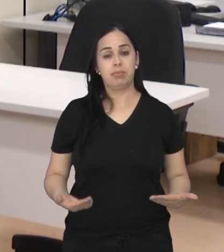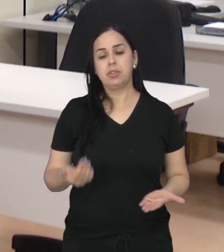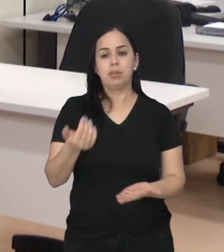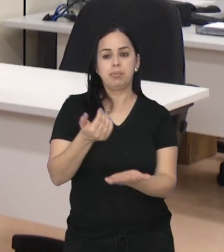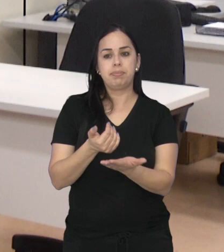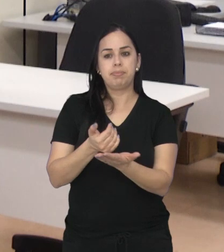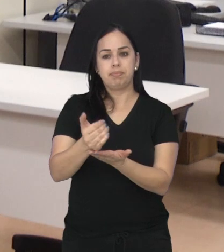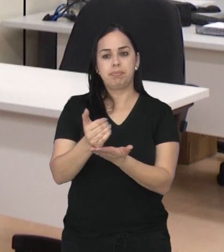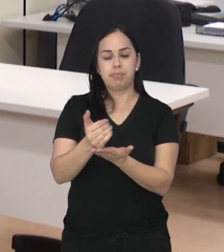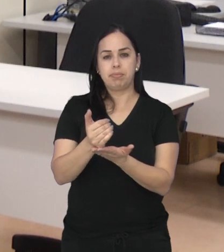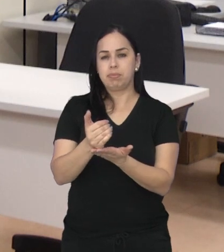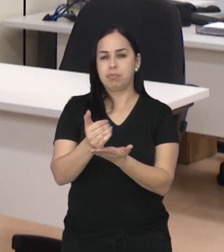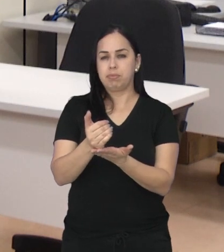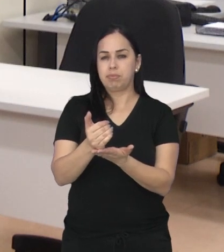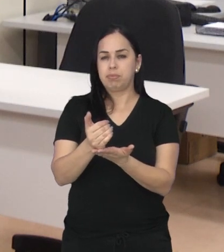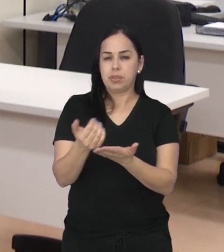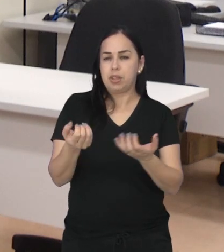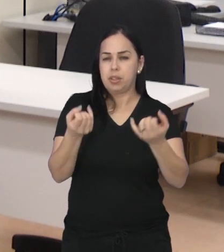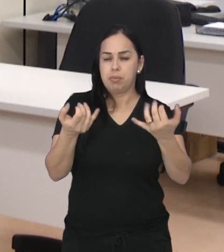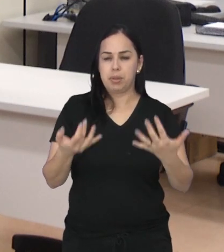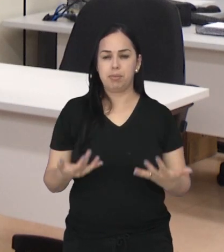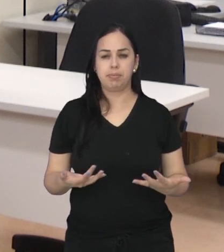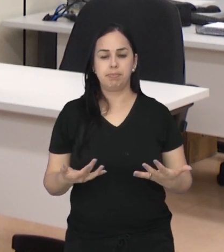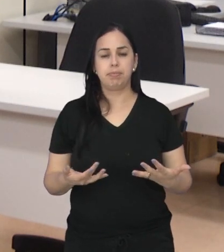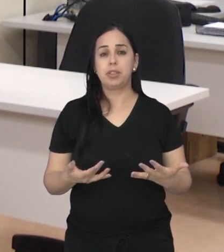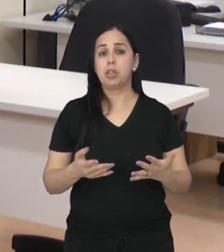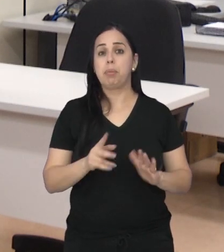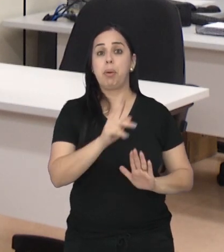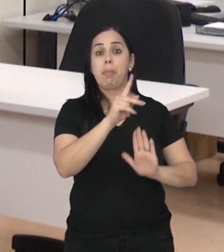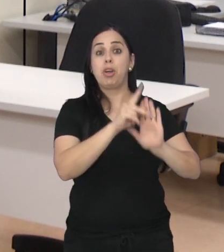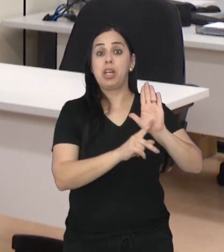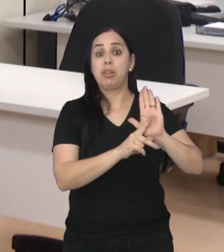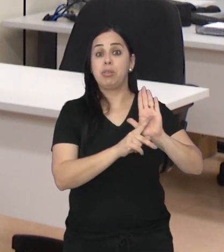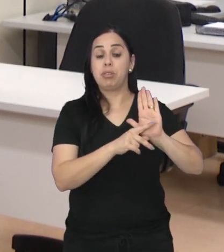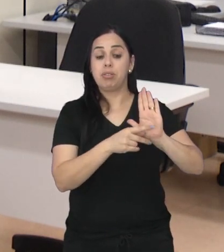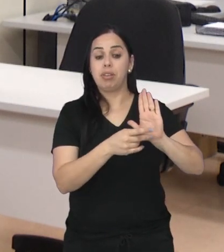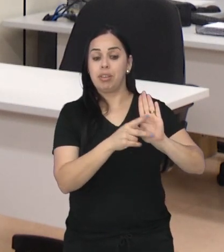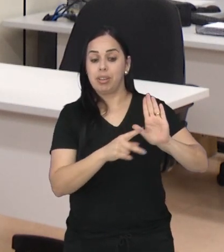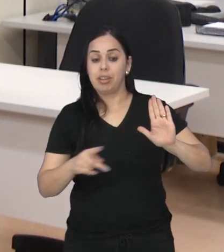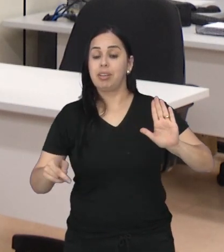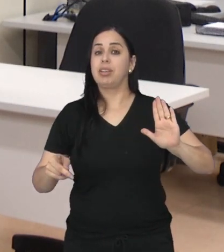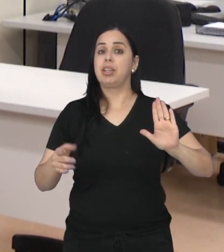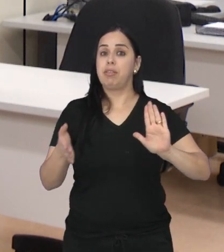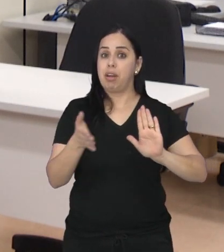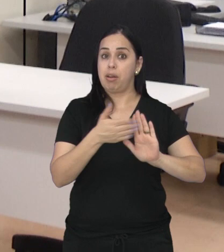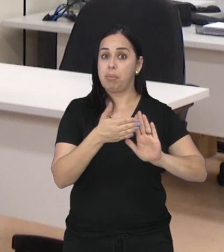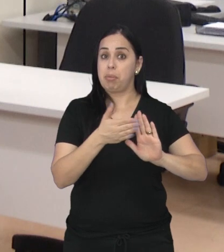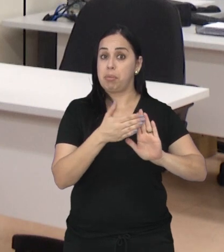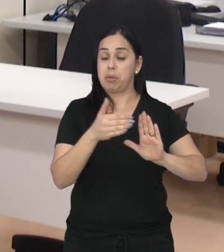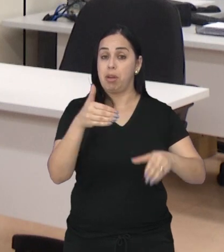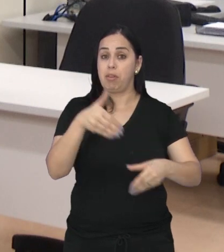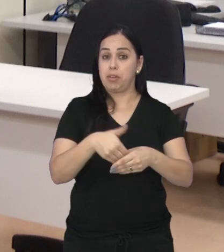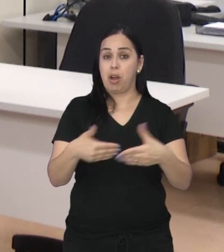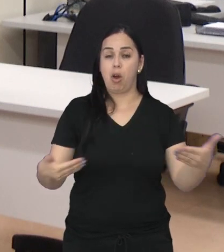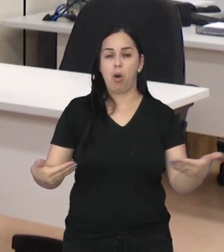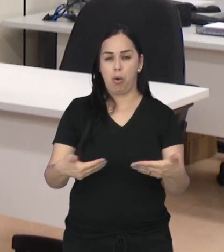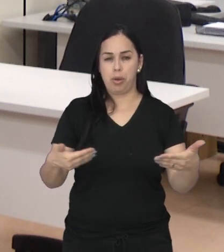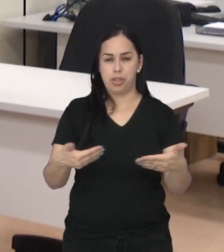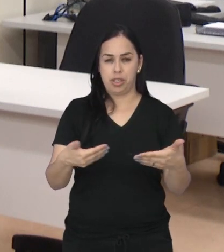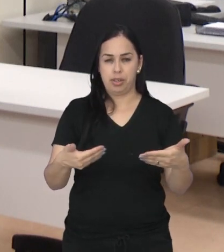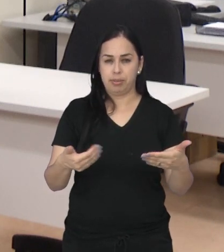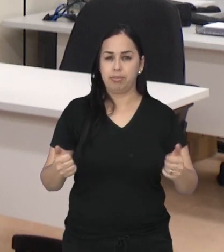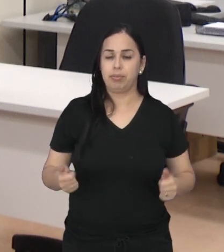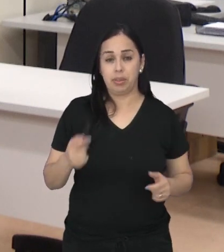Então, vamos começar essa edição do nosso jornal falando sobre os projetos de lei que estão na pauta de votação da sessão da